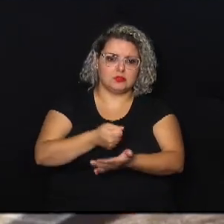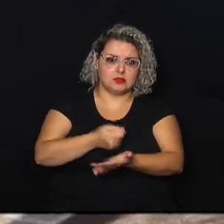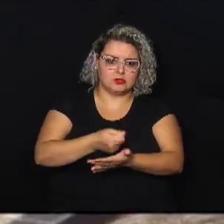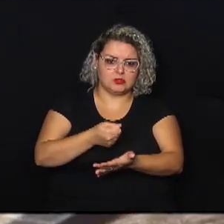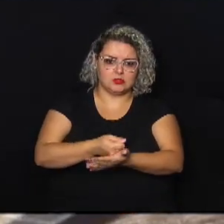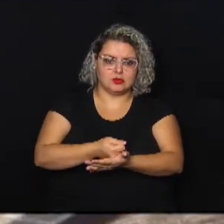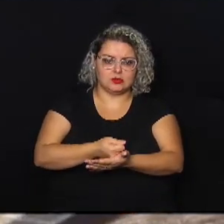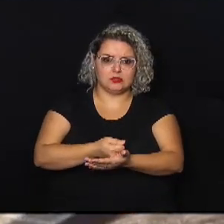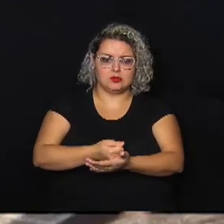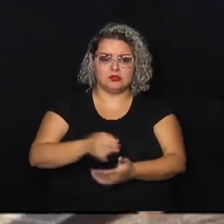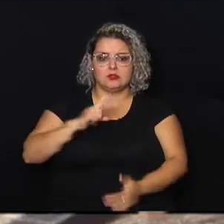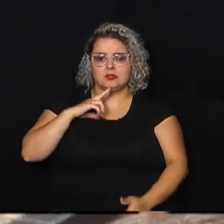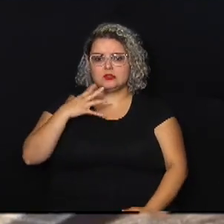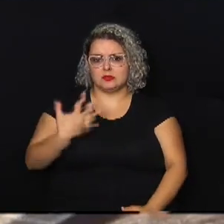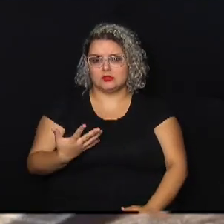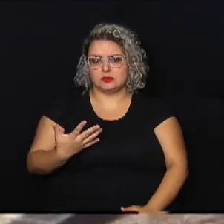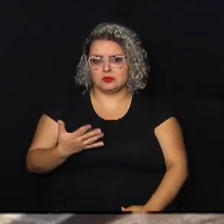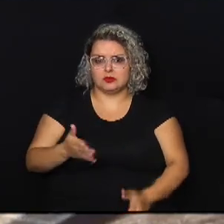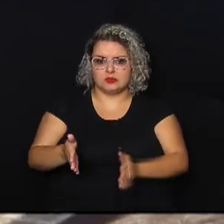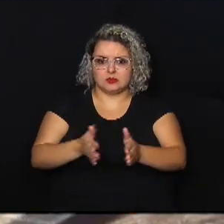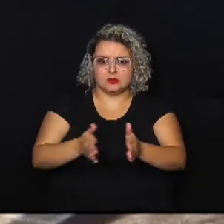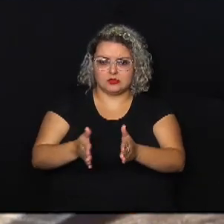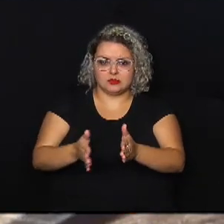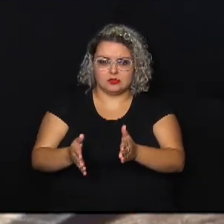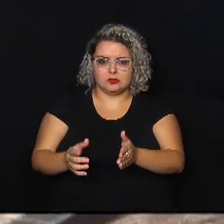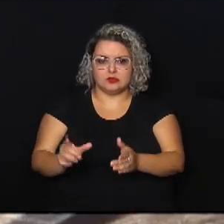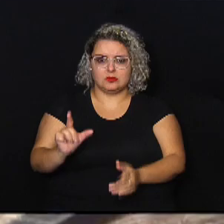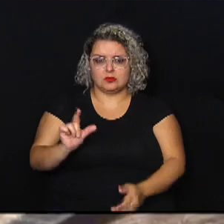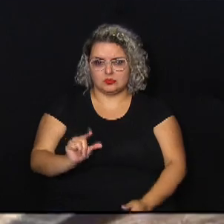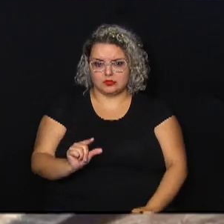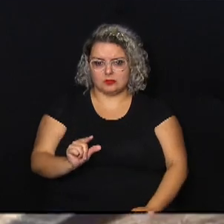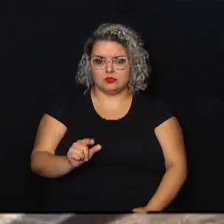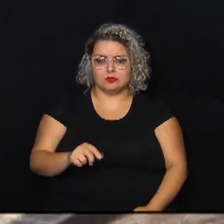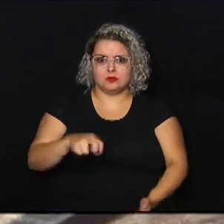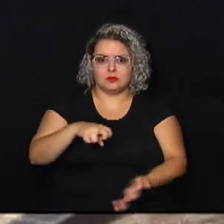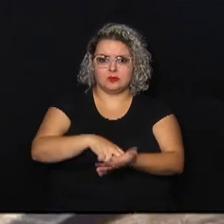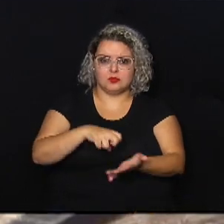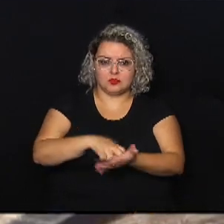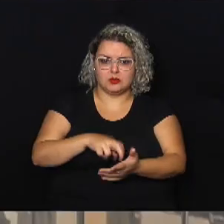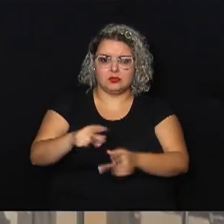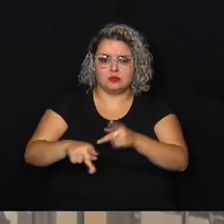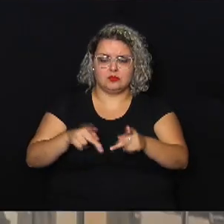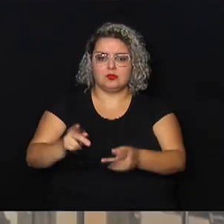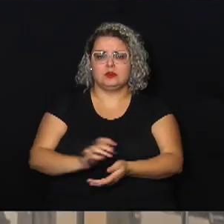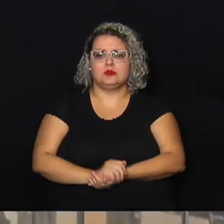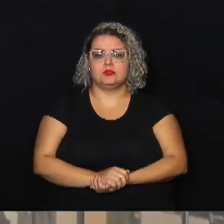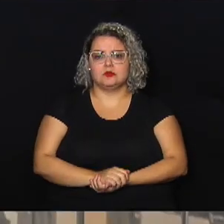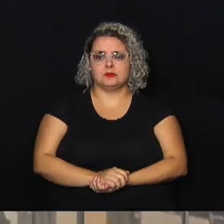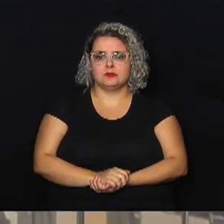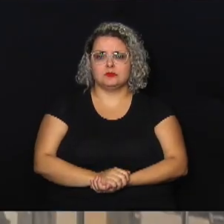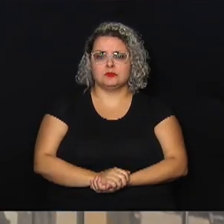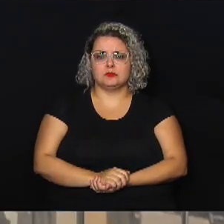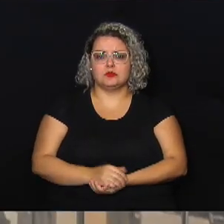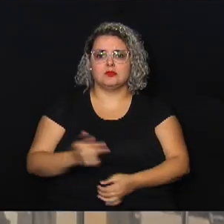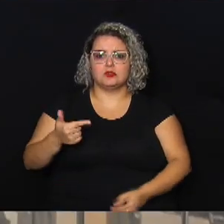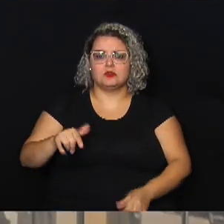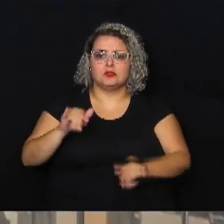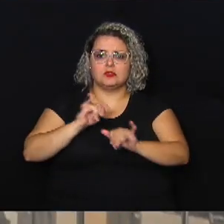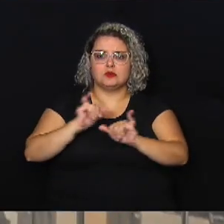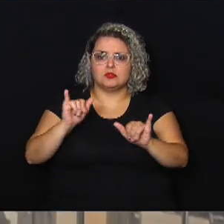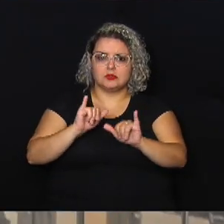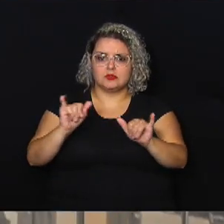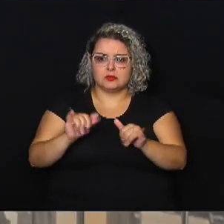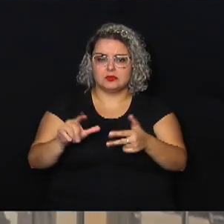seja resolvido num espaço de tempo muito curto, porque isso acaba penalizando a nossa população. A gente segue aqui com as notícias